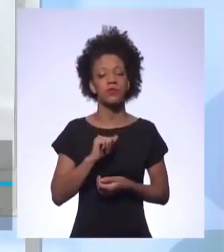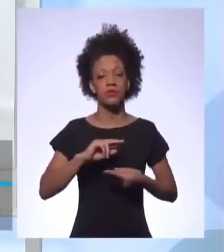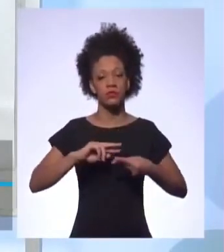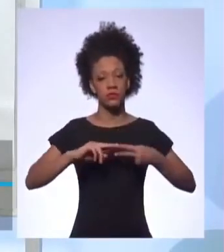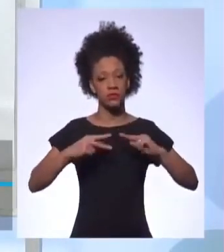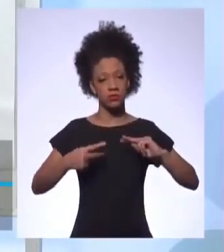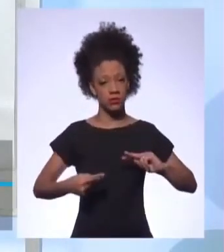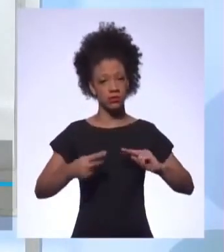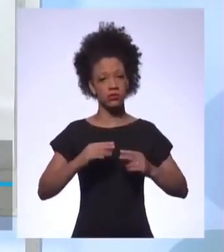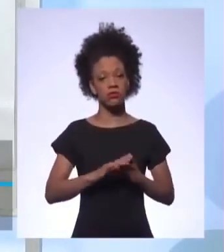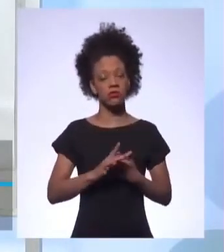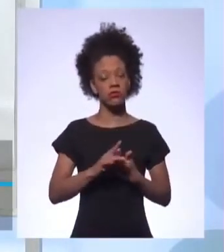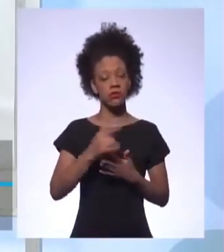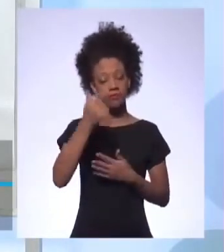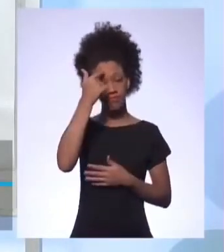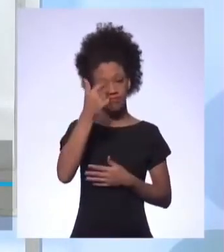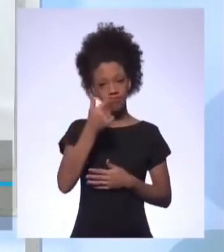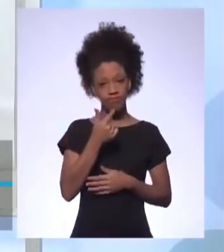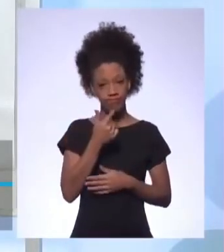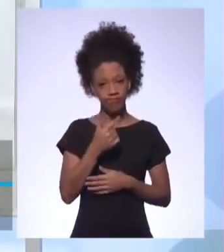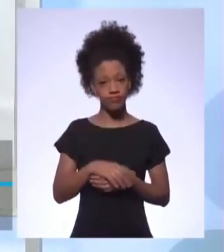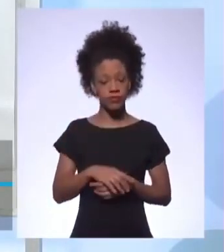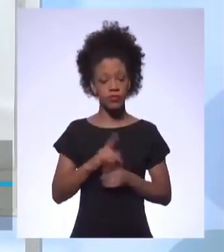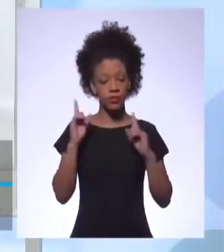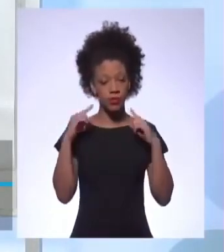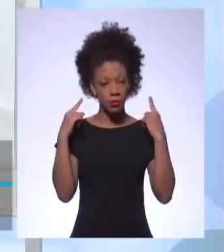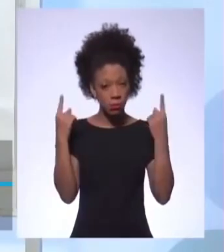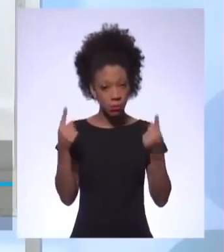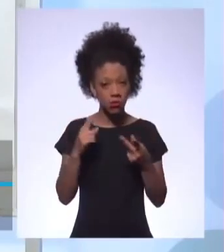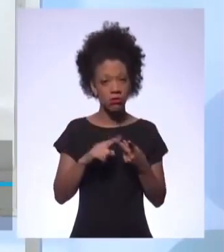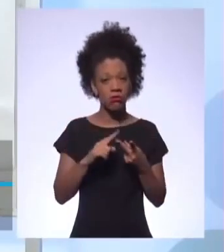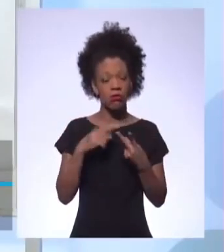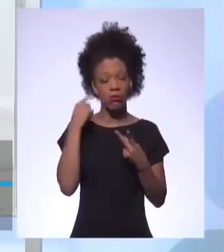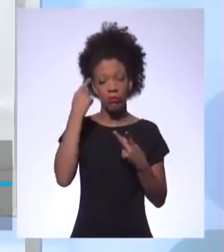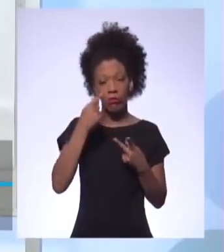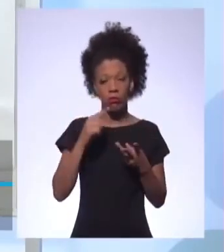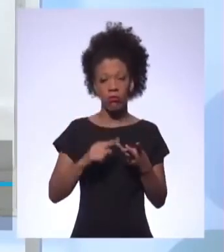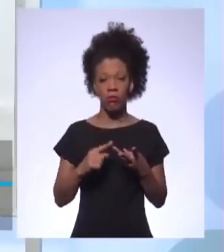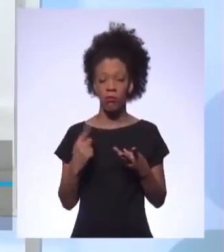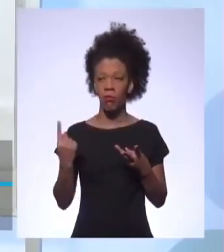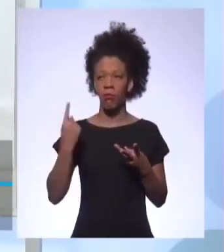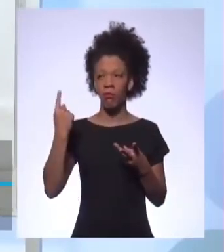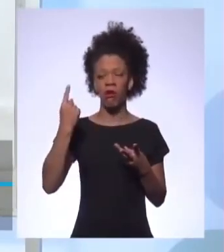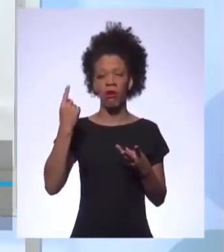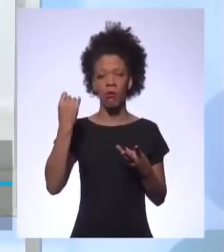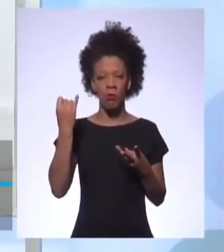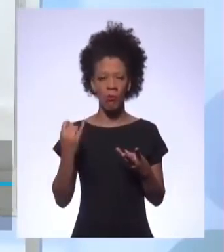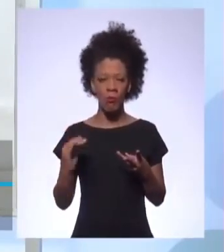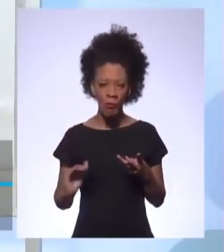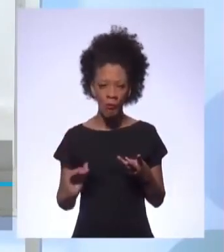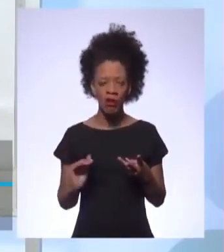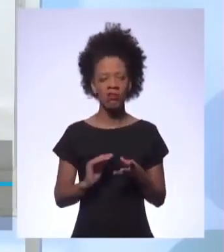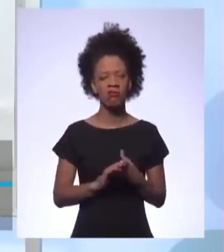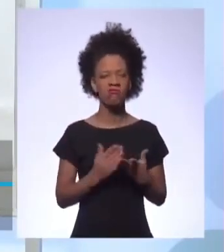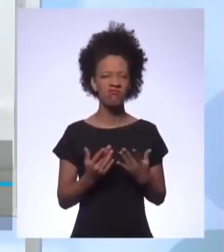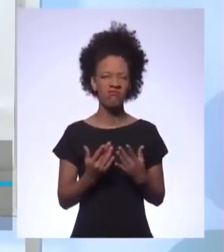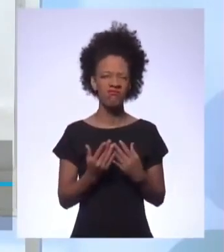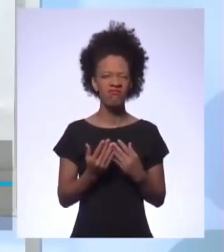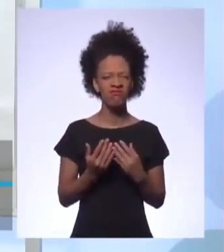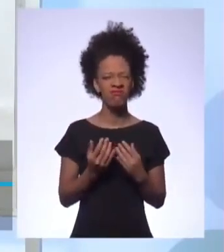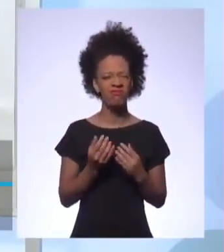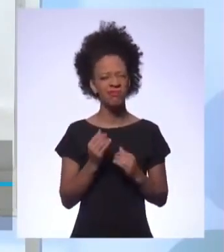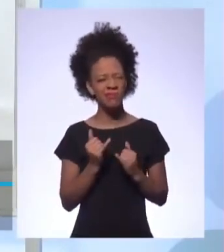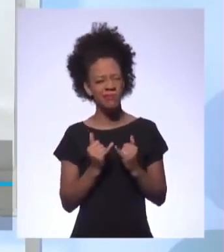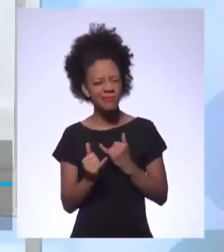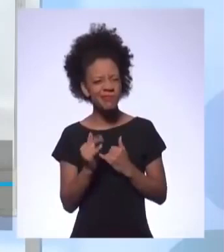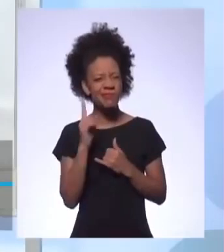dava as nossas características de cor de cabelo, olho, altura. E eles me disseram que é mais complexo um